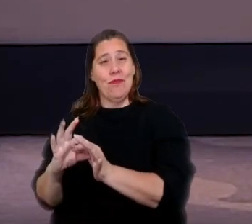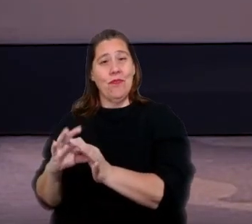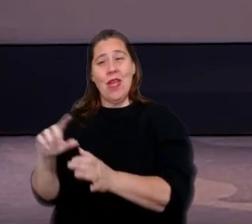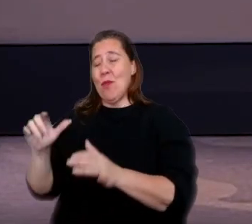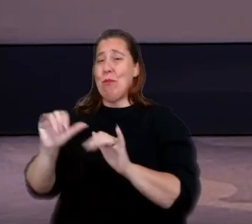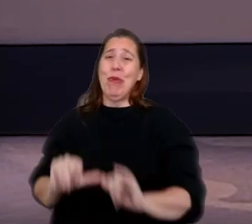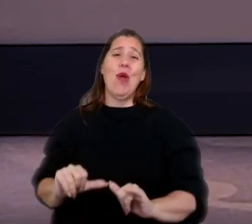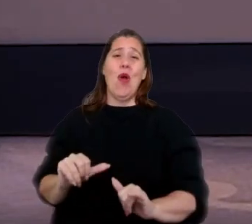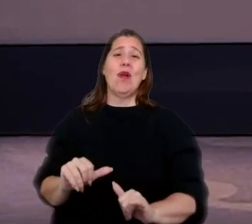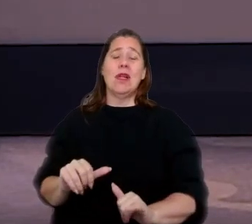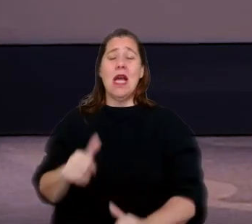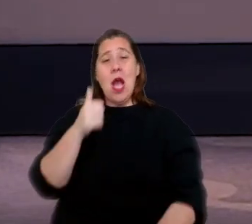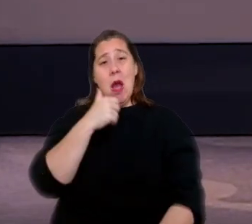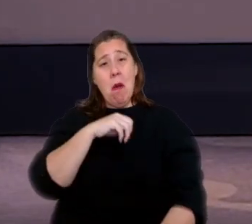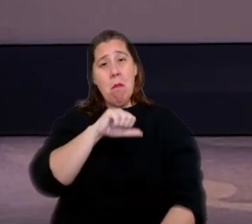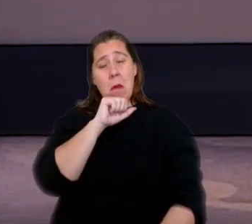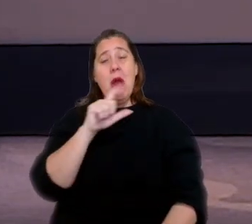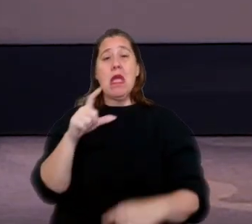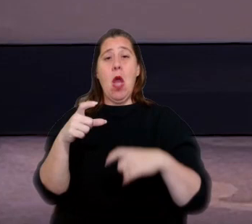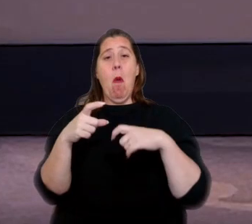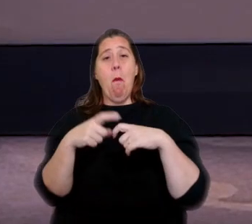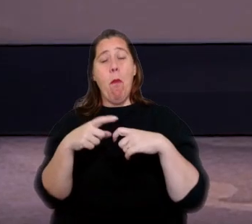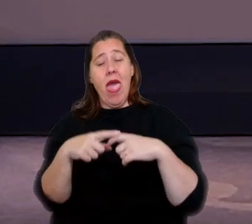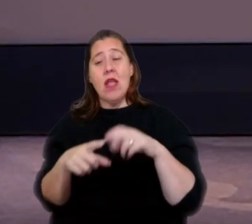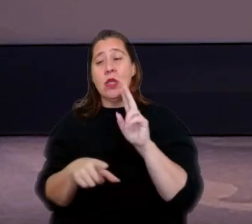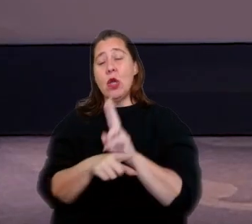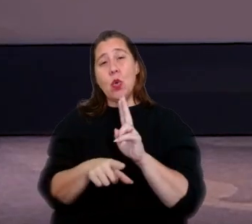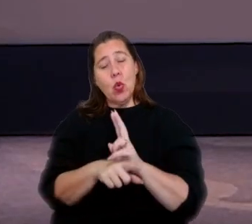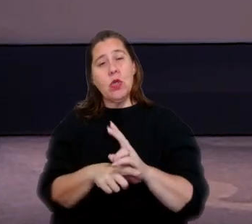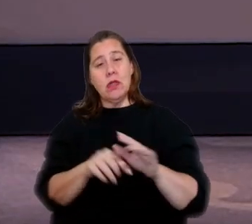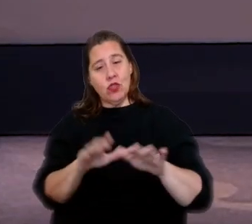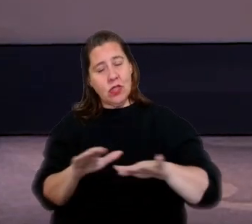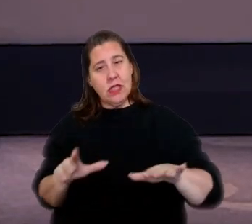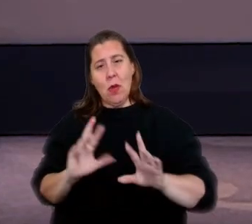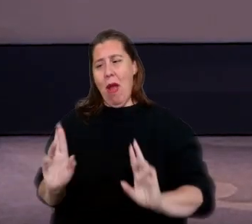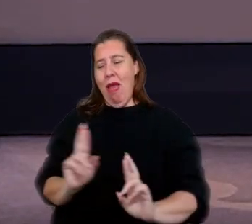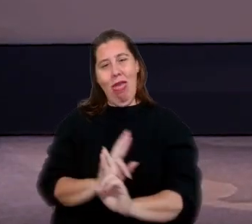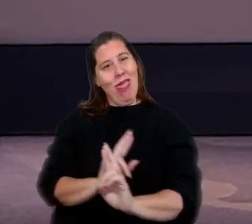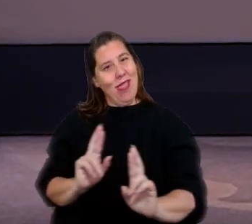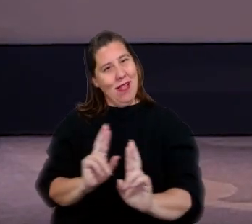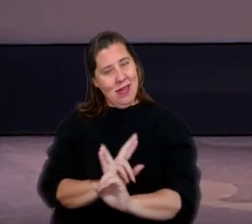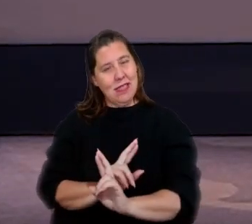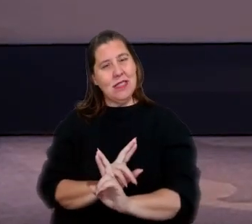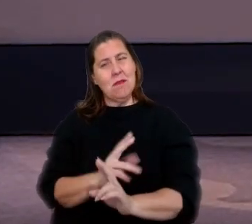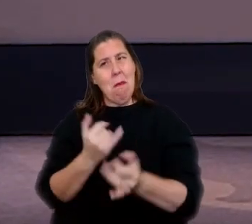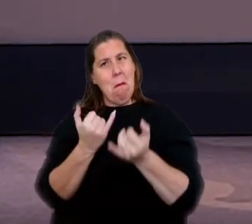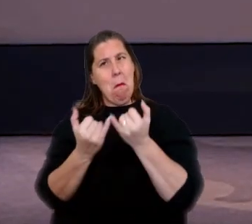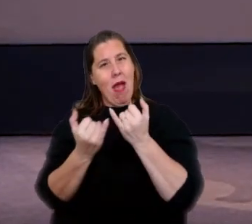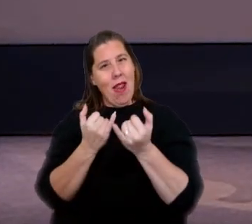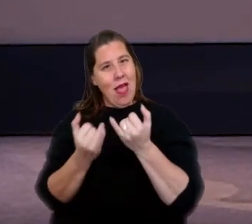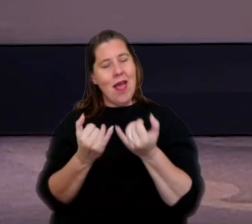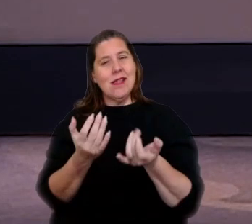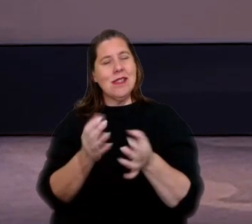no filme, é o pior. Essa mãe, que é uma médica, que cuida de criança, que tem uma relação